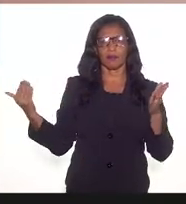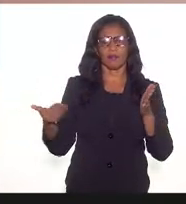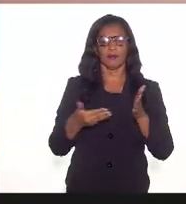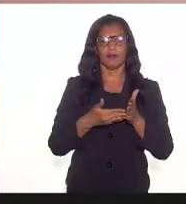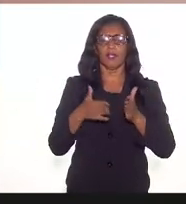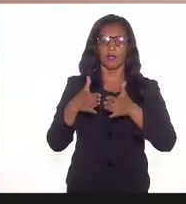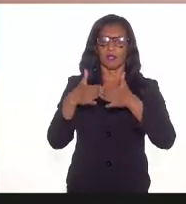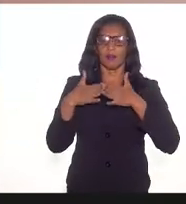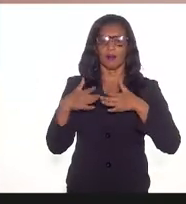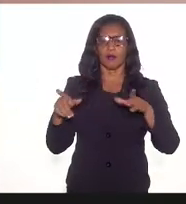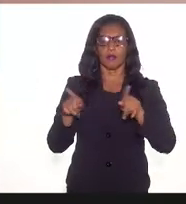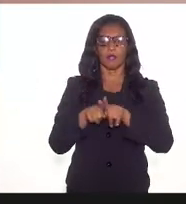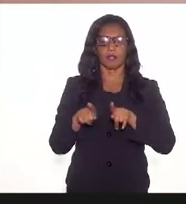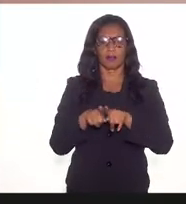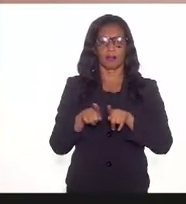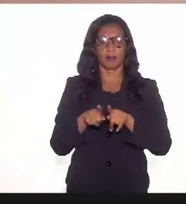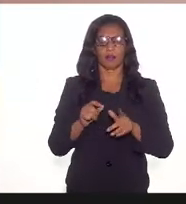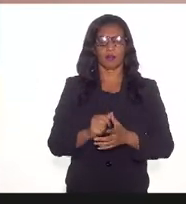licença também para poder